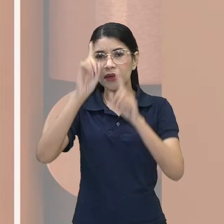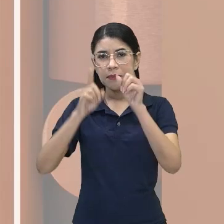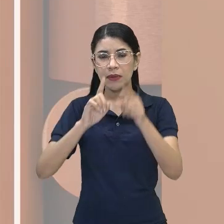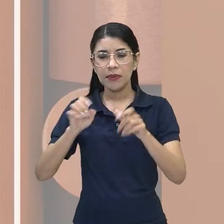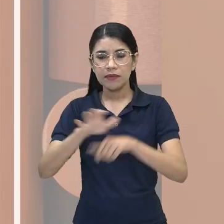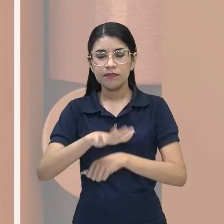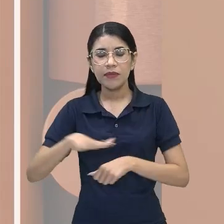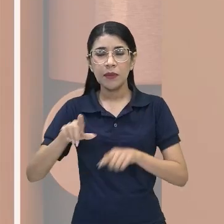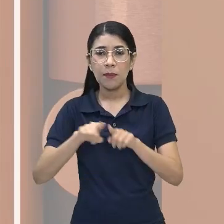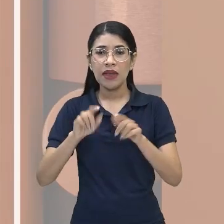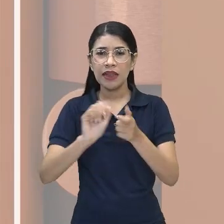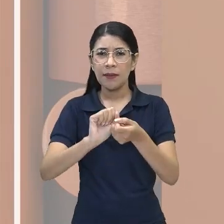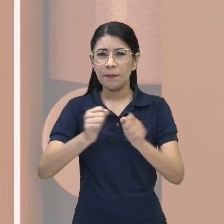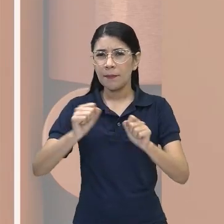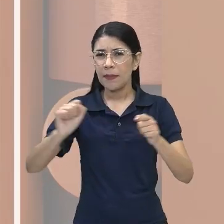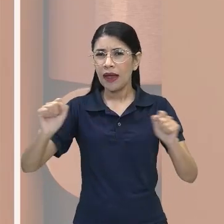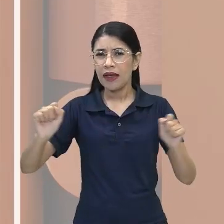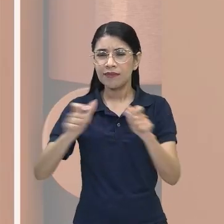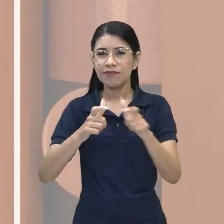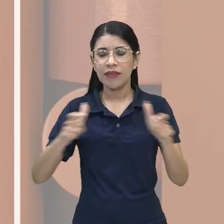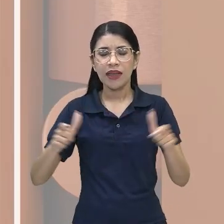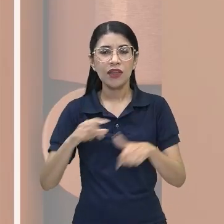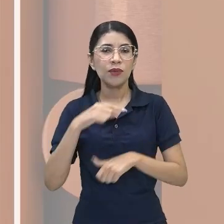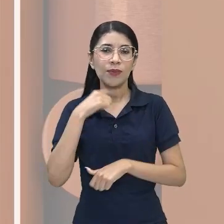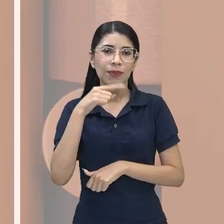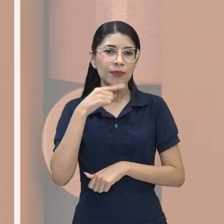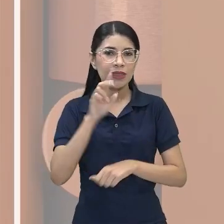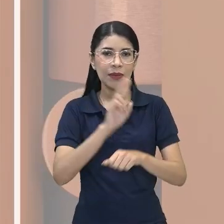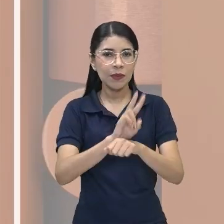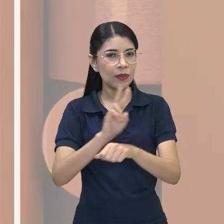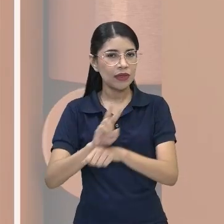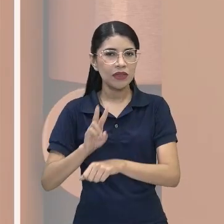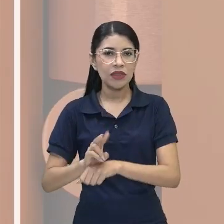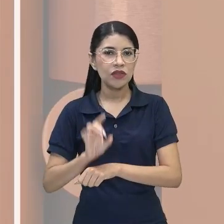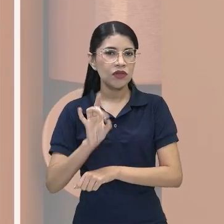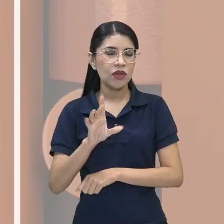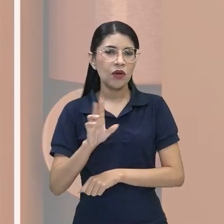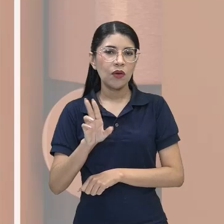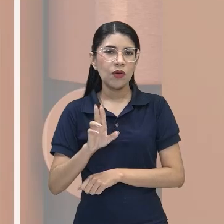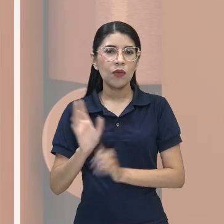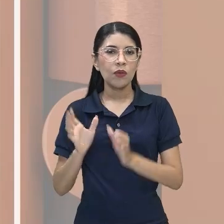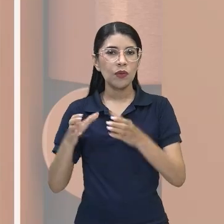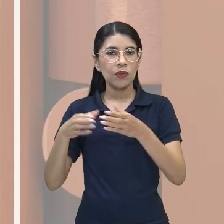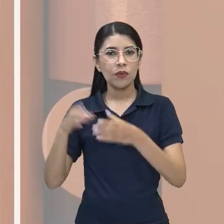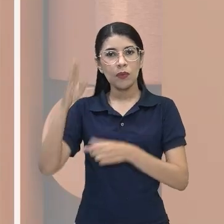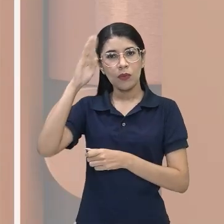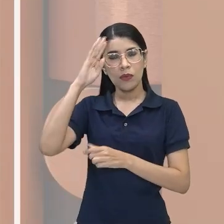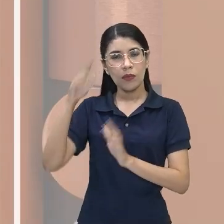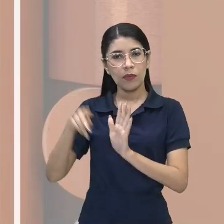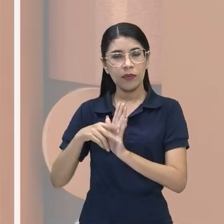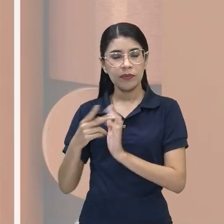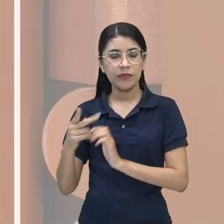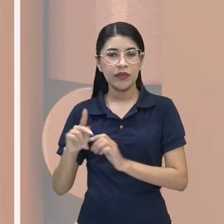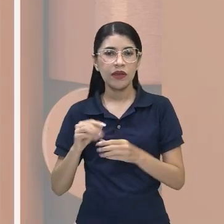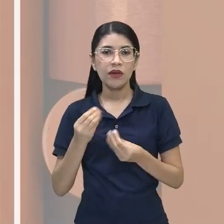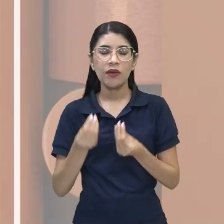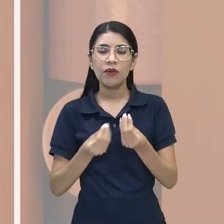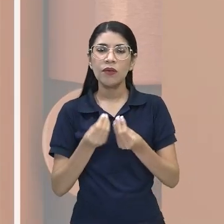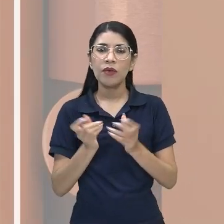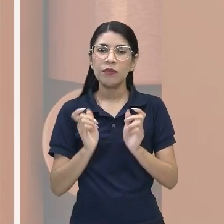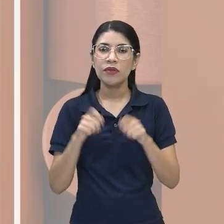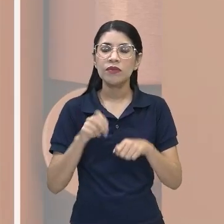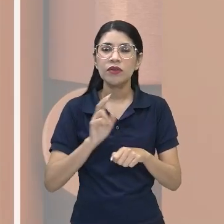tão grande, que ele não consegue proteger apenas com o seu exército particular. O que ele faz então?